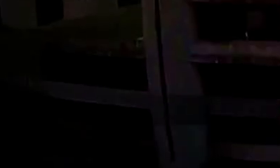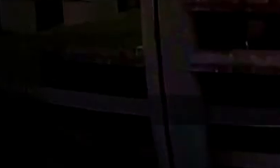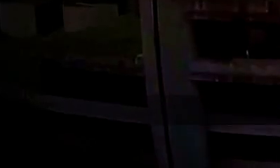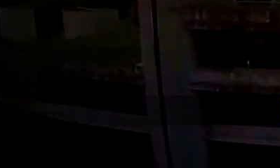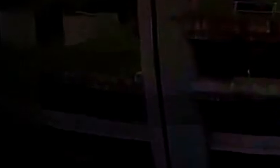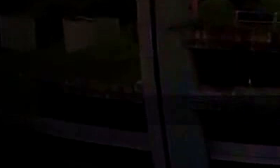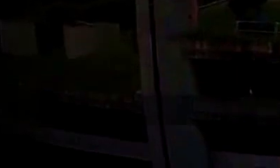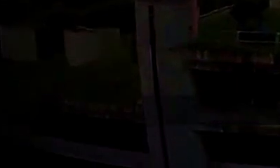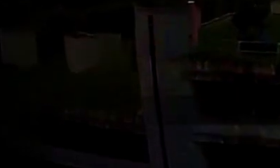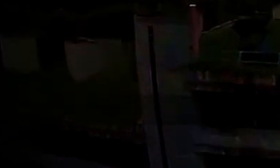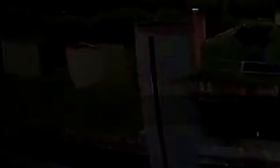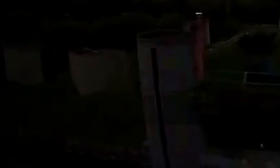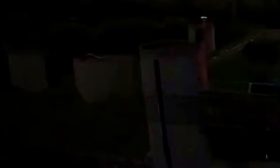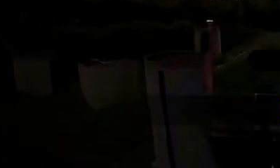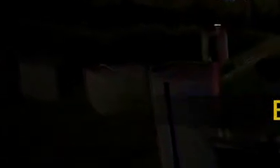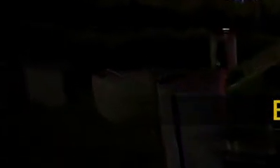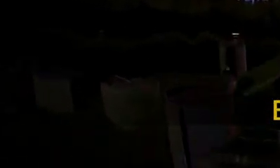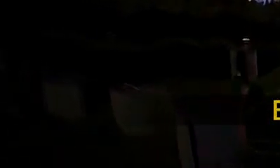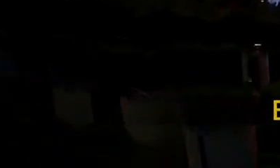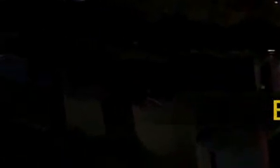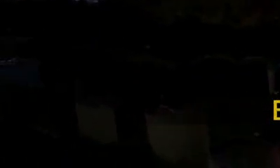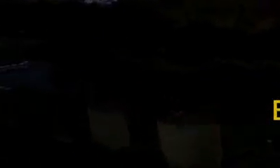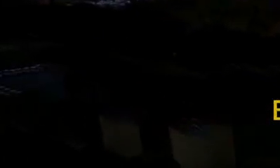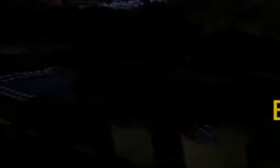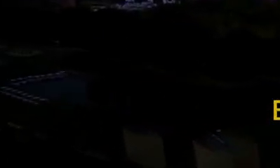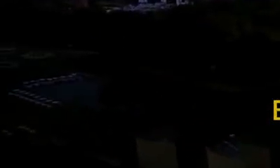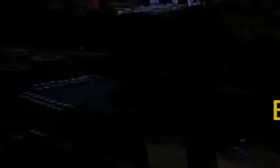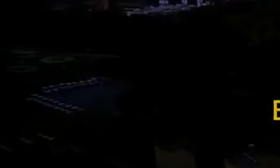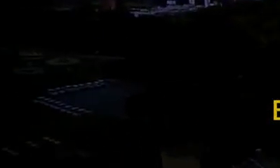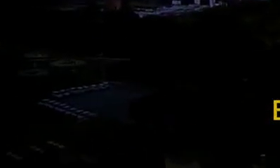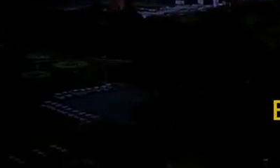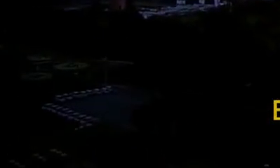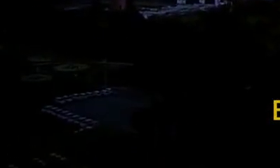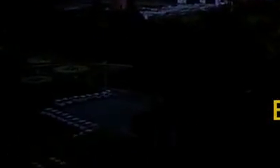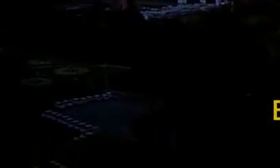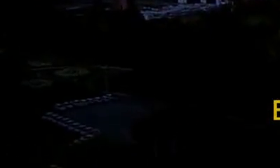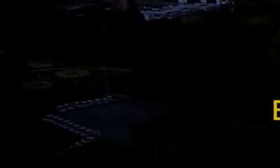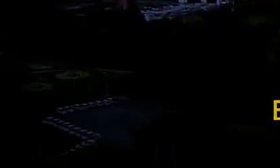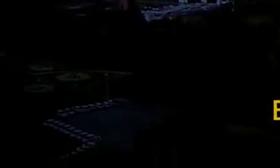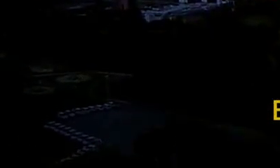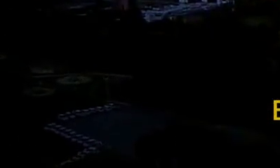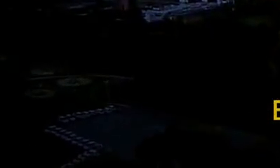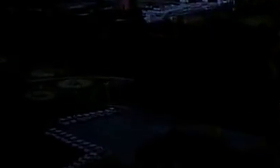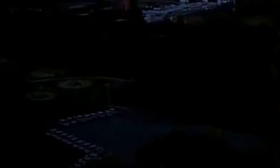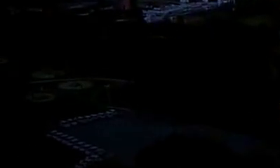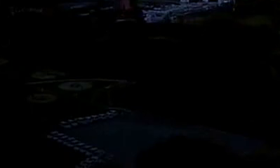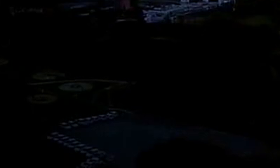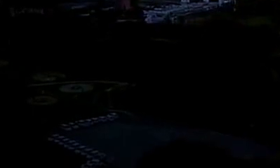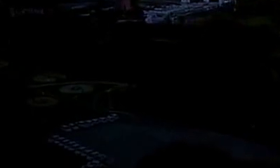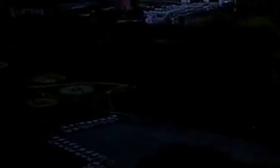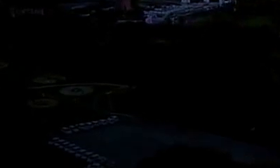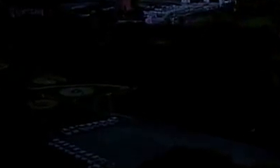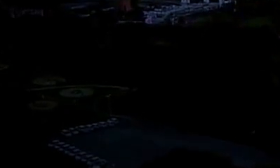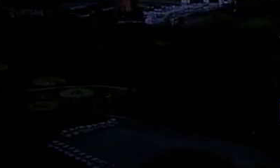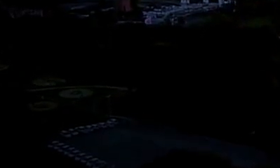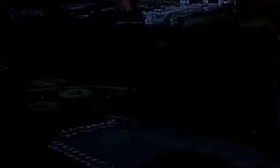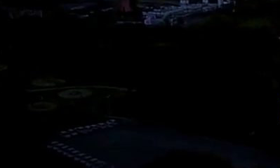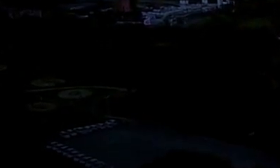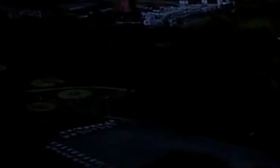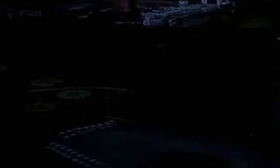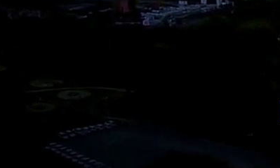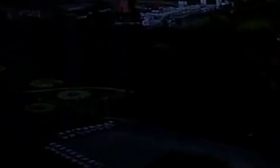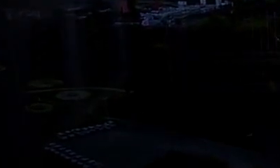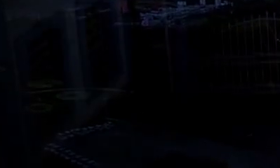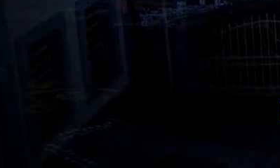ostenta as estrelado E diga o verde e louro desta fórmula Mais no futuro e